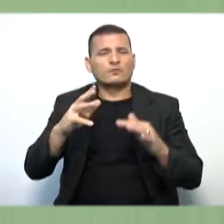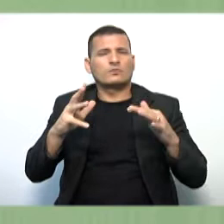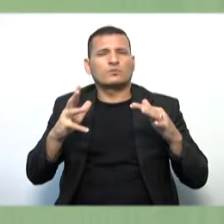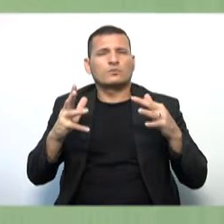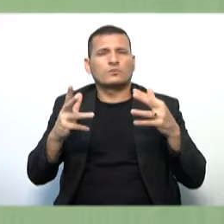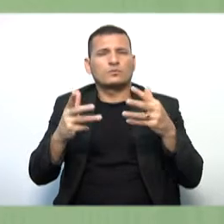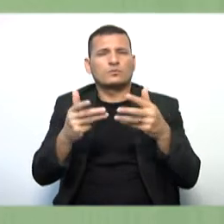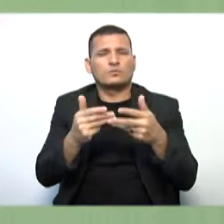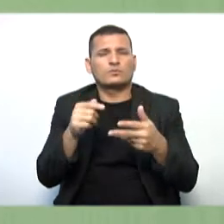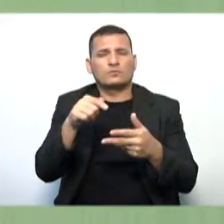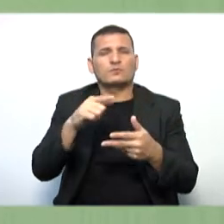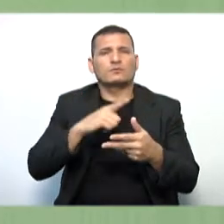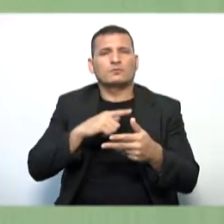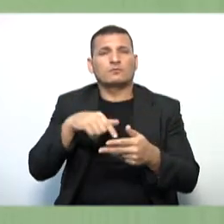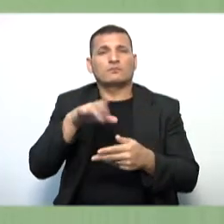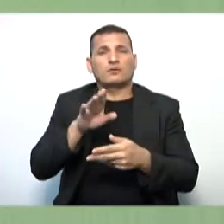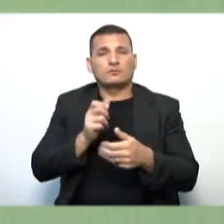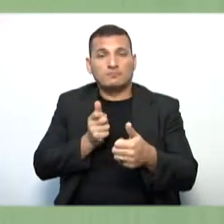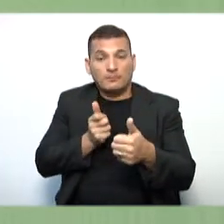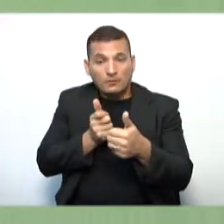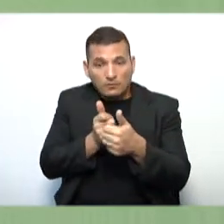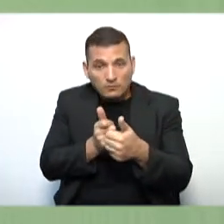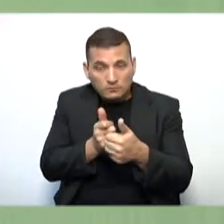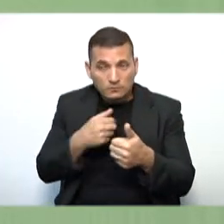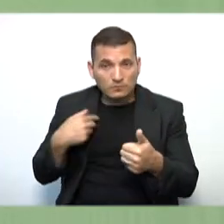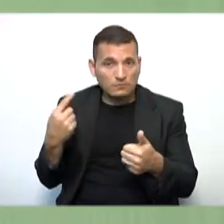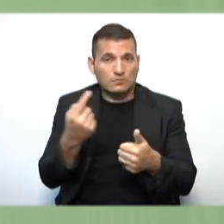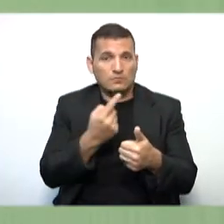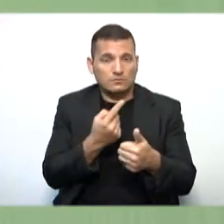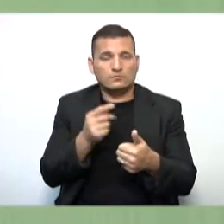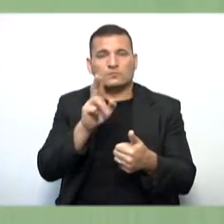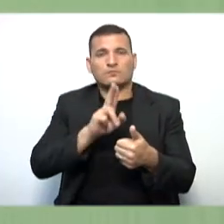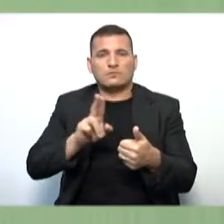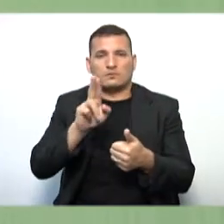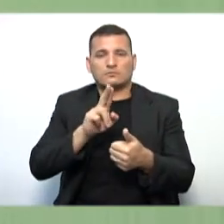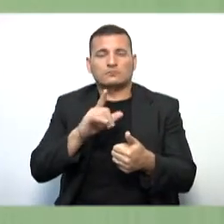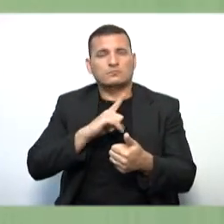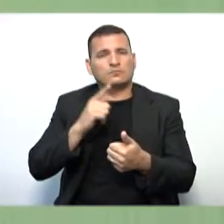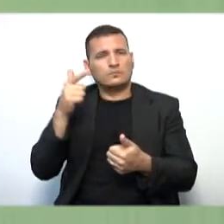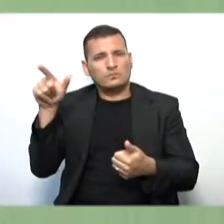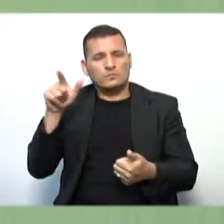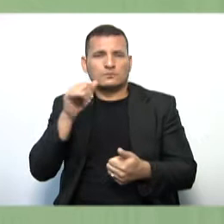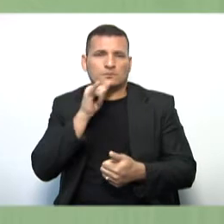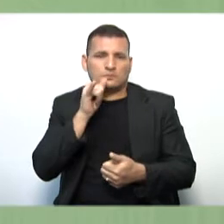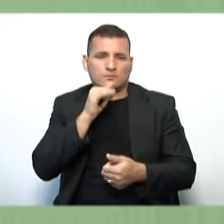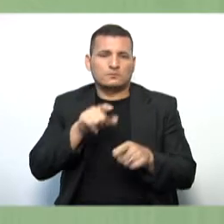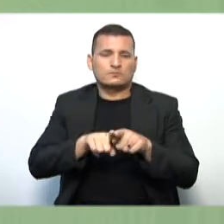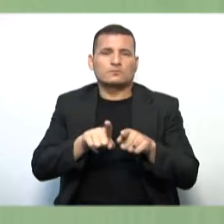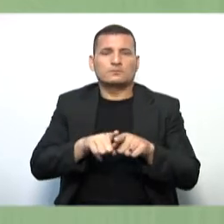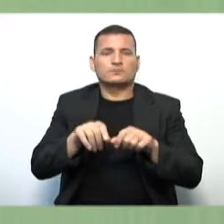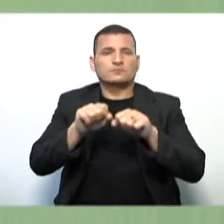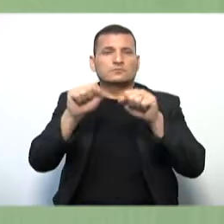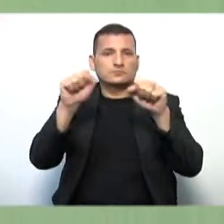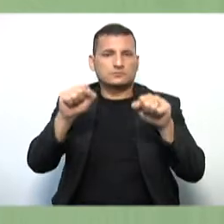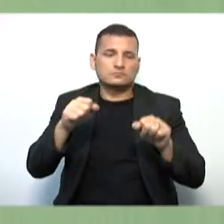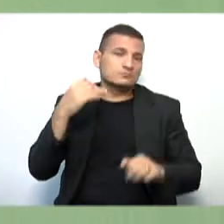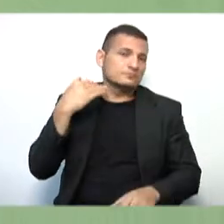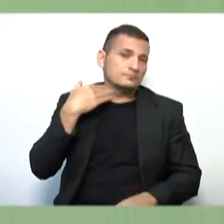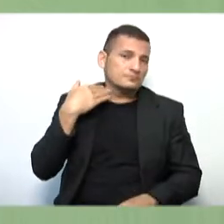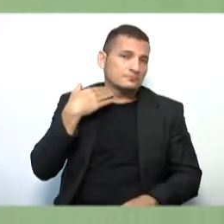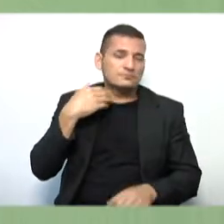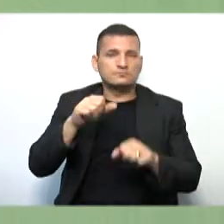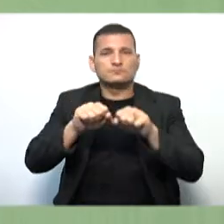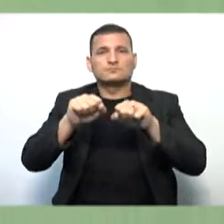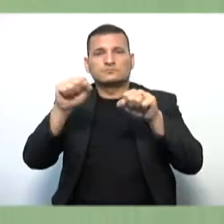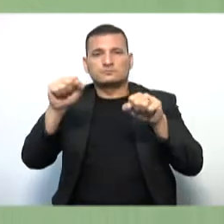está mais próximo de nós, usuários. E aqui a gente trouxe outros exemplos, como o sistema bancário, um sistema de reserva de